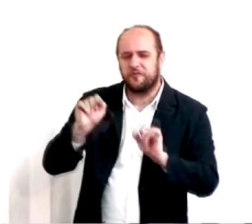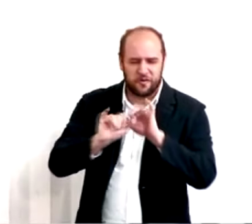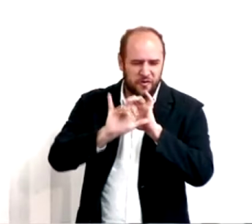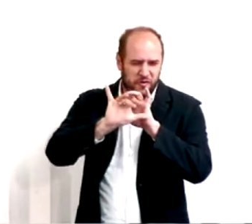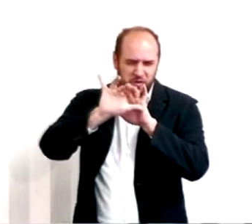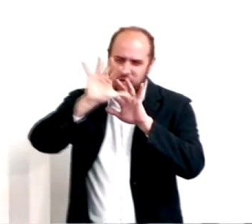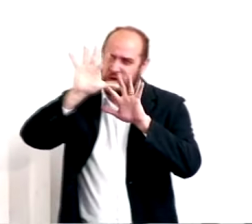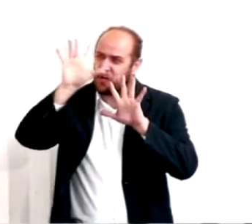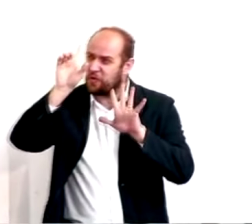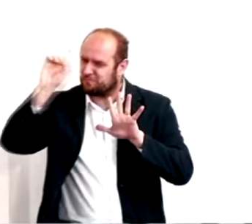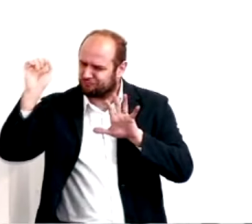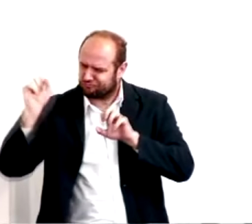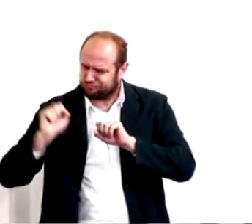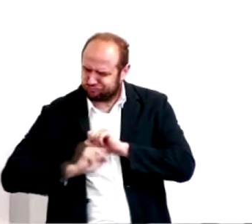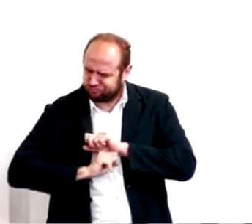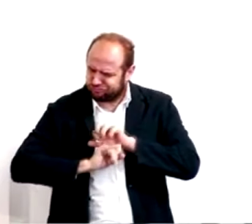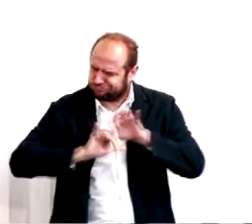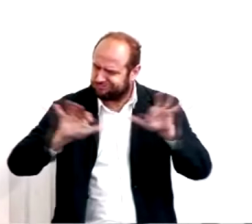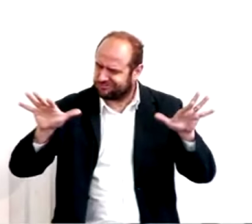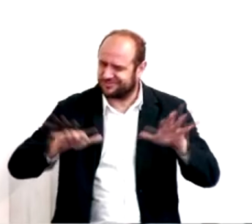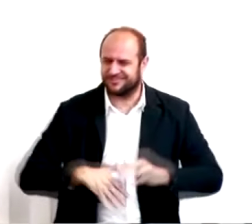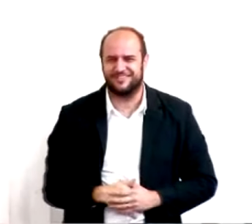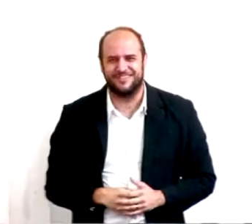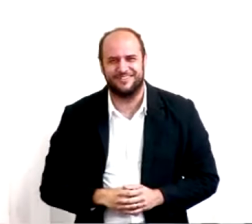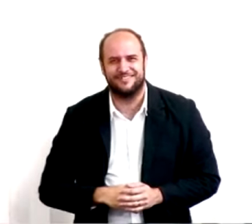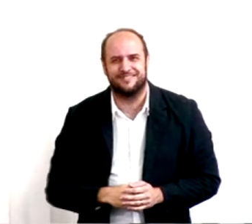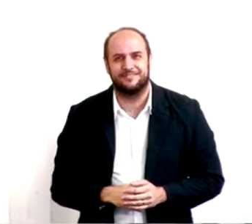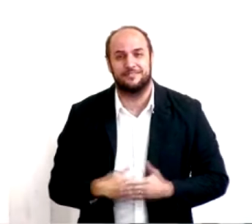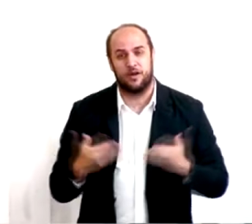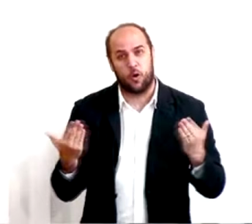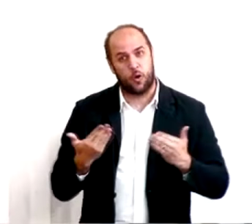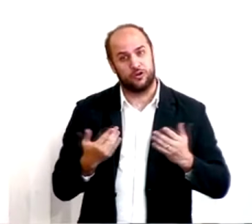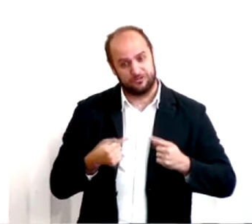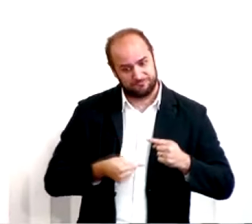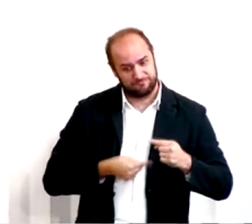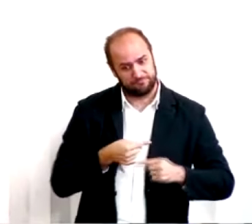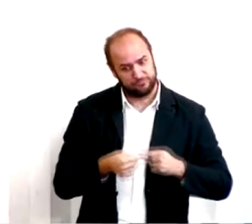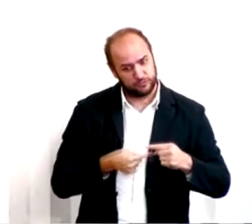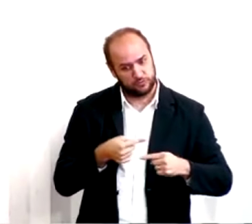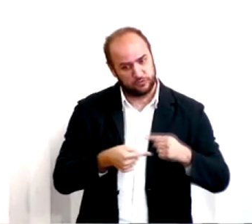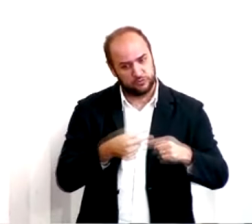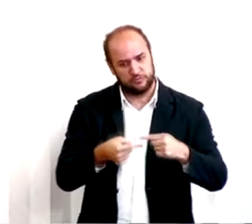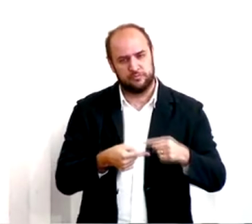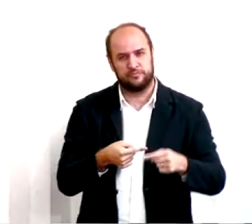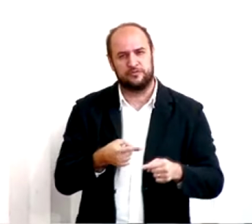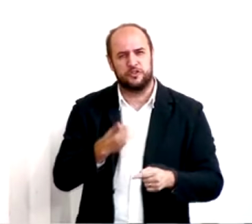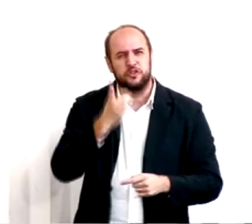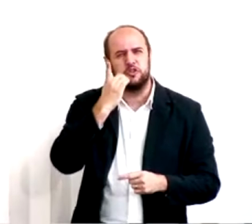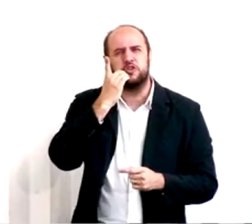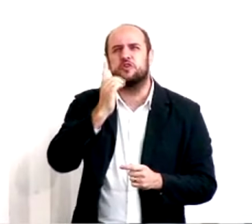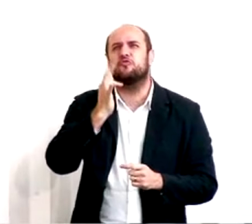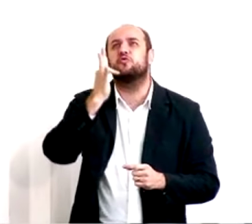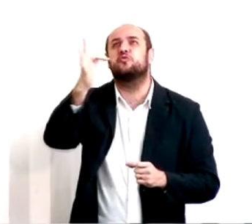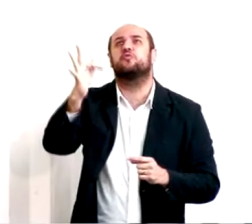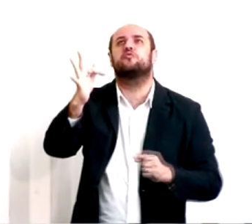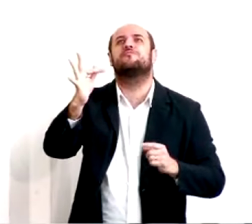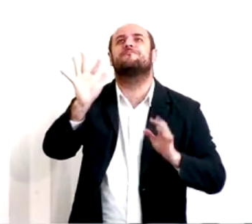brilhou sobre nós Olá hoje nós estamos no processo ainda mais um dia isso será estabelecido